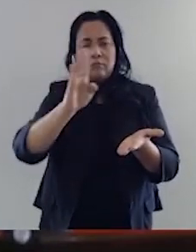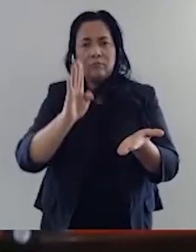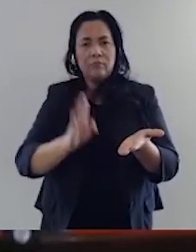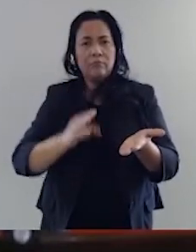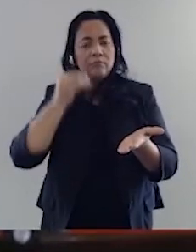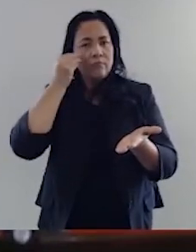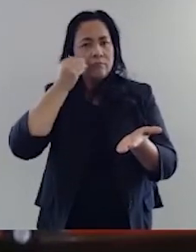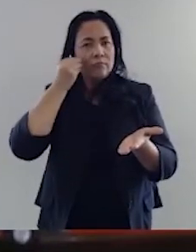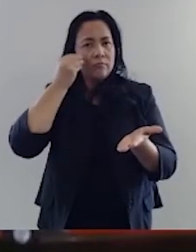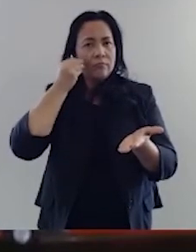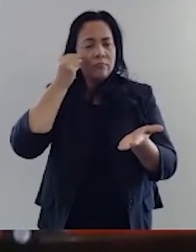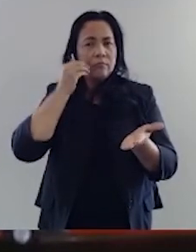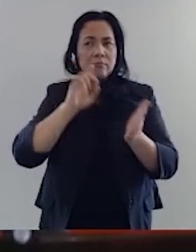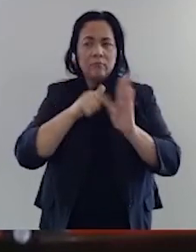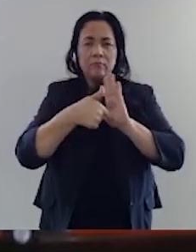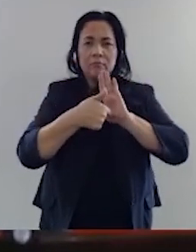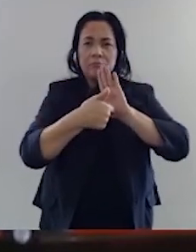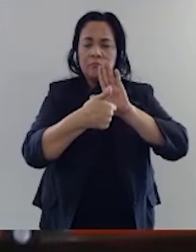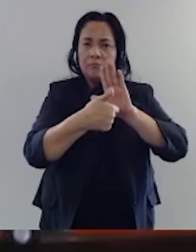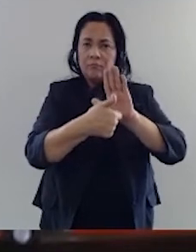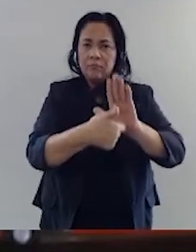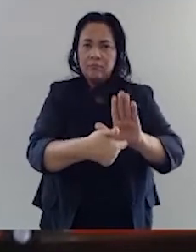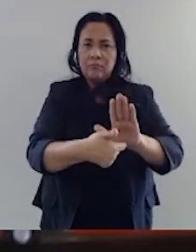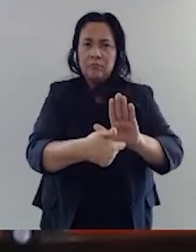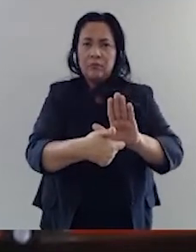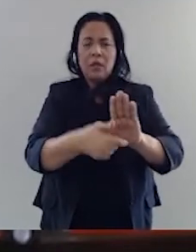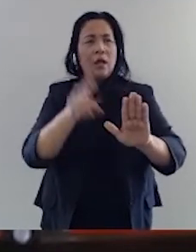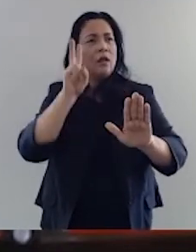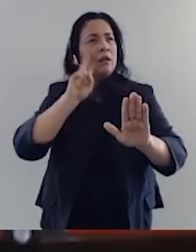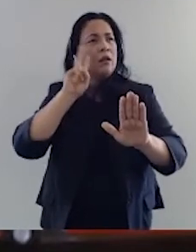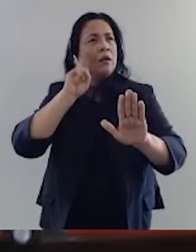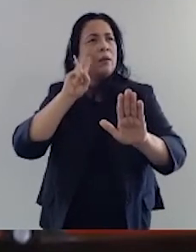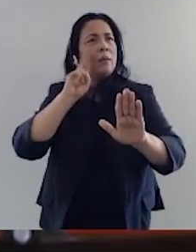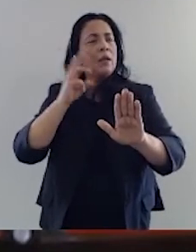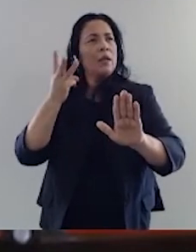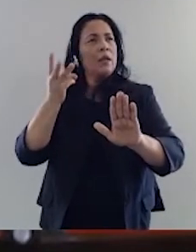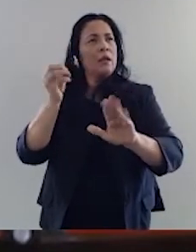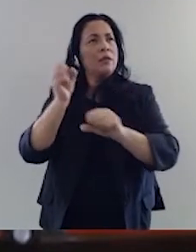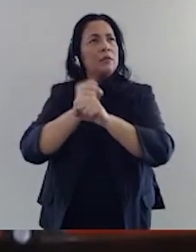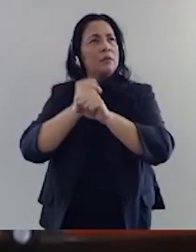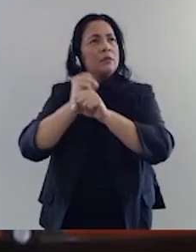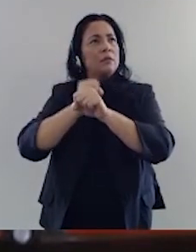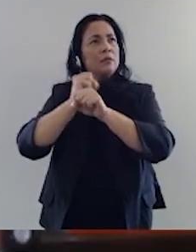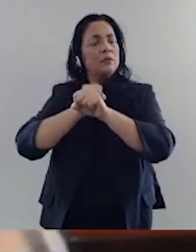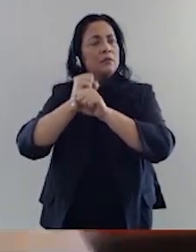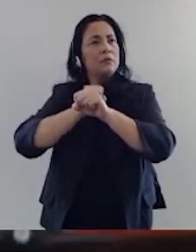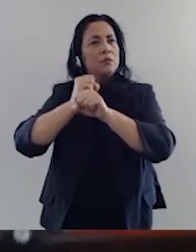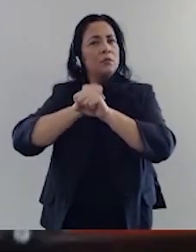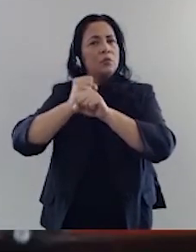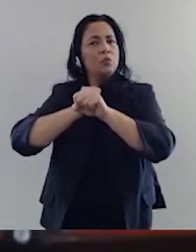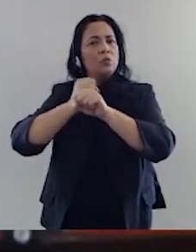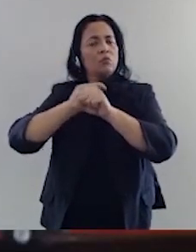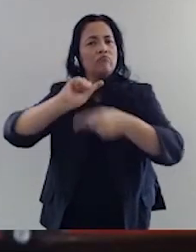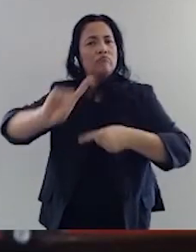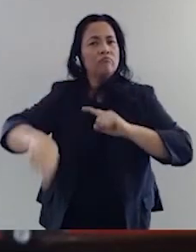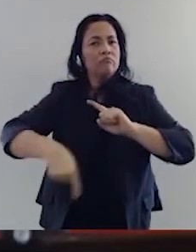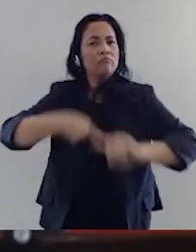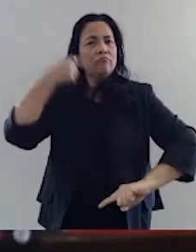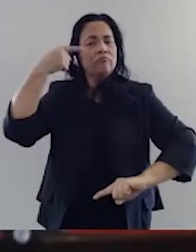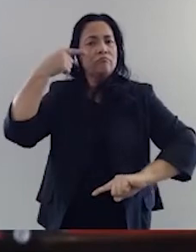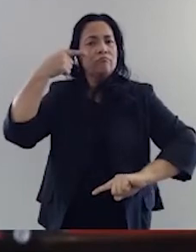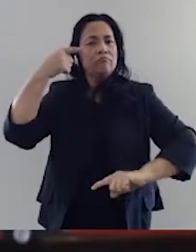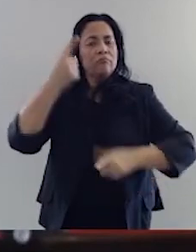experiência tem mostrado, ao longo das 3 últimas décadas de vigência da Constituição, tem superado as